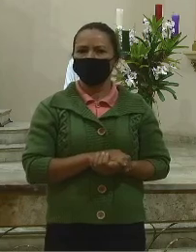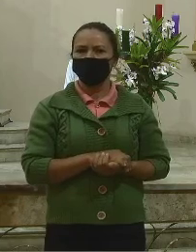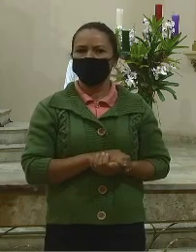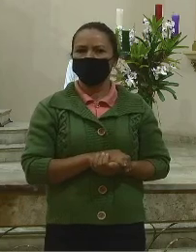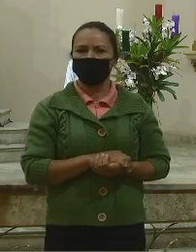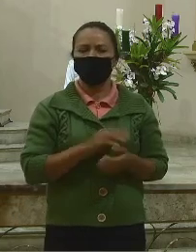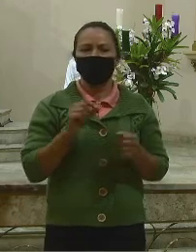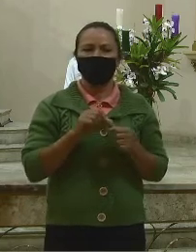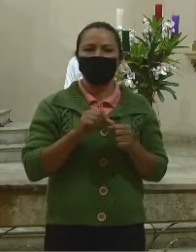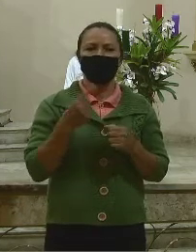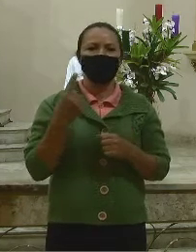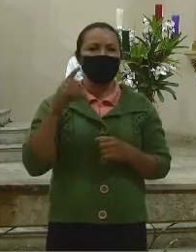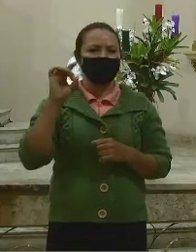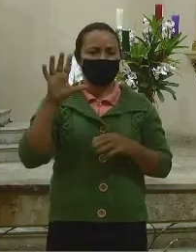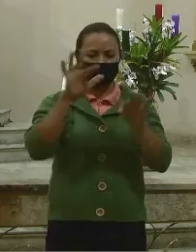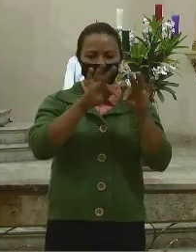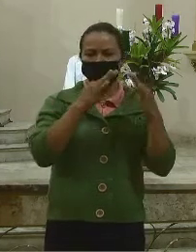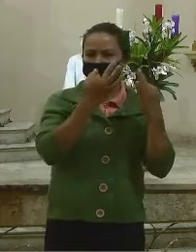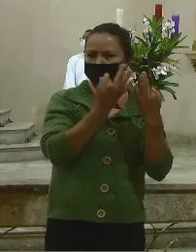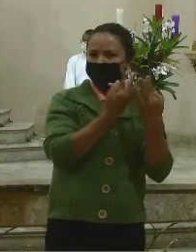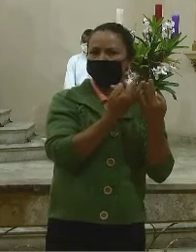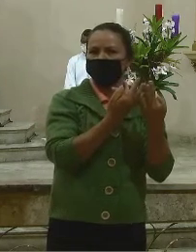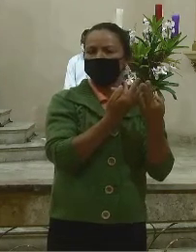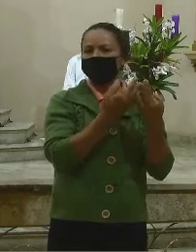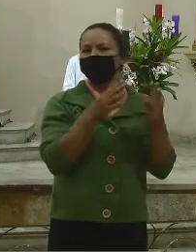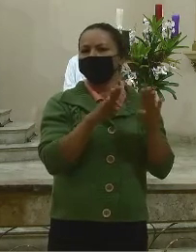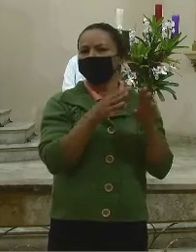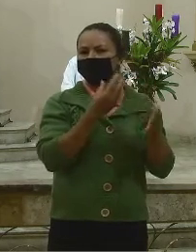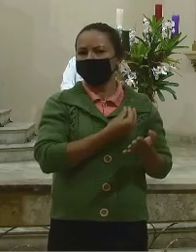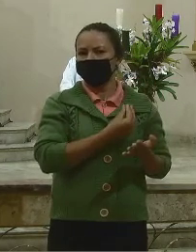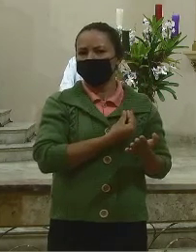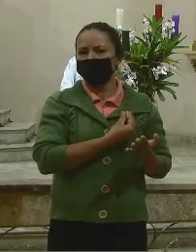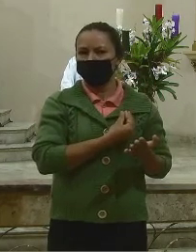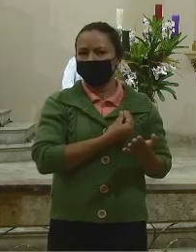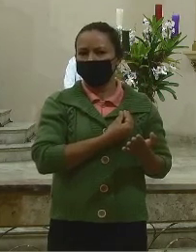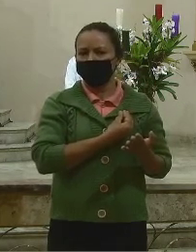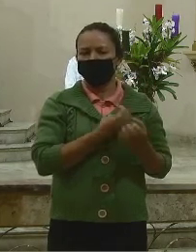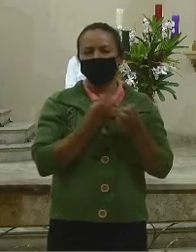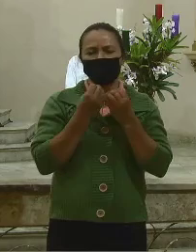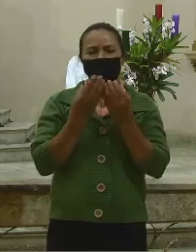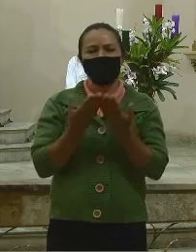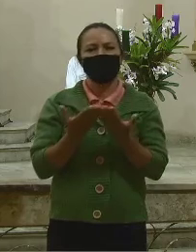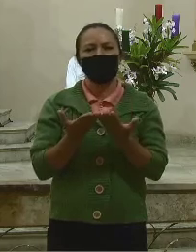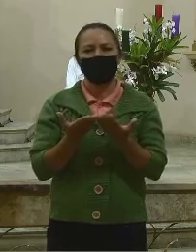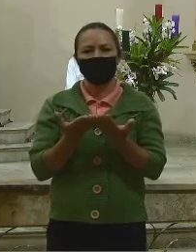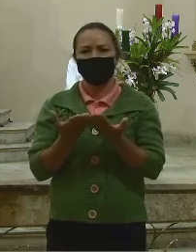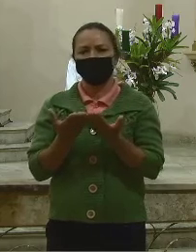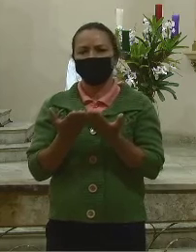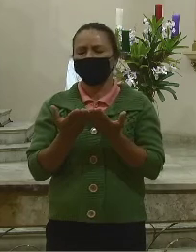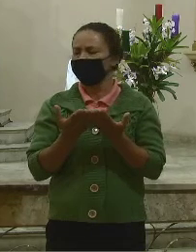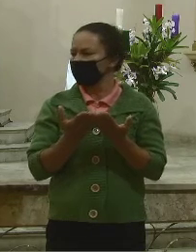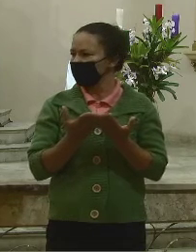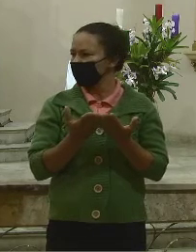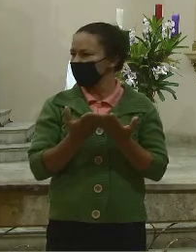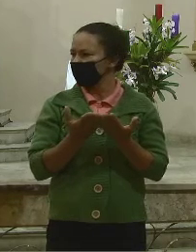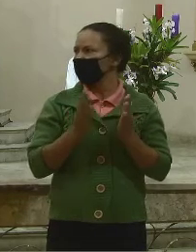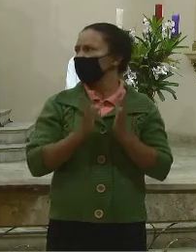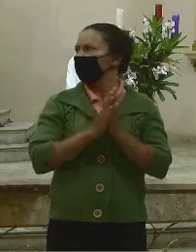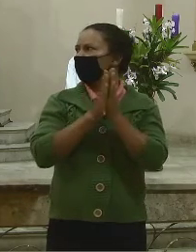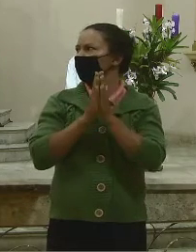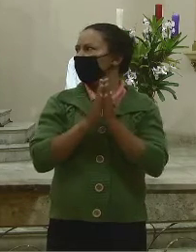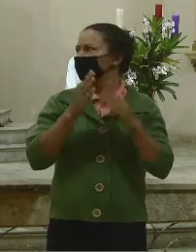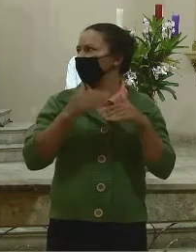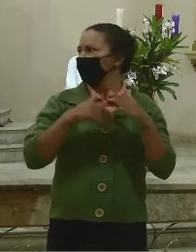formando uma só família, vivendo o quê? A generosidade, o desapego.